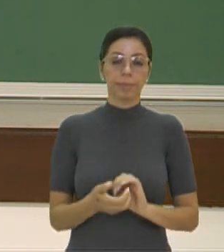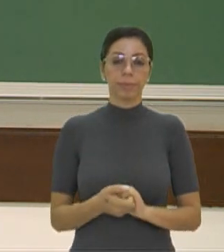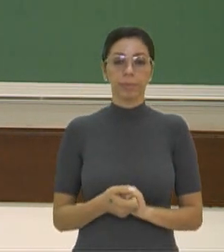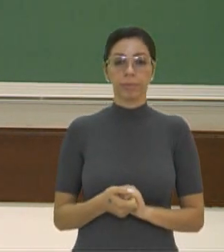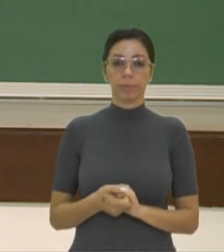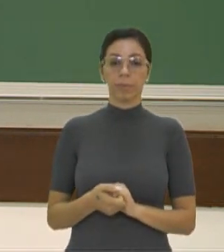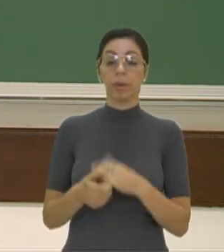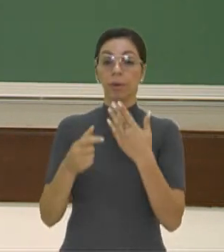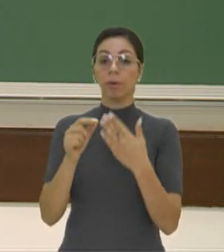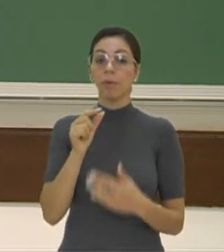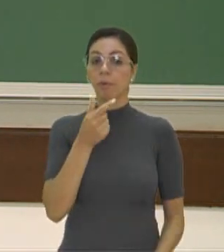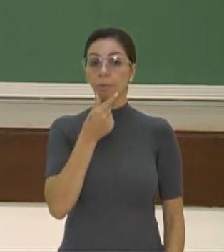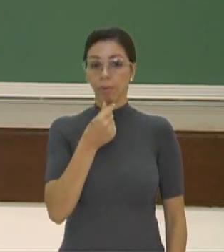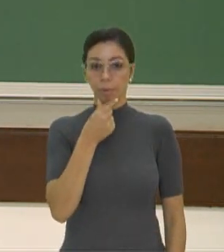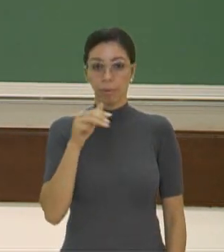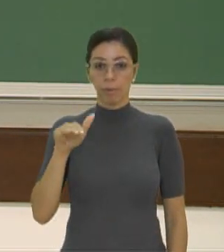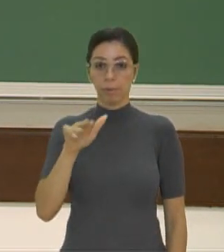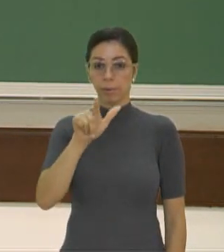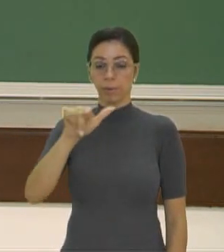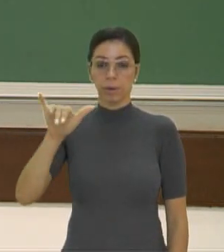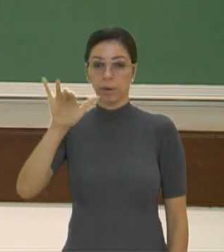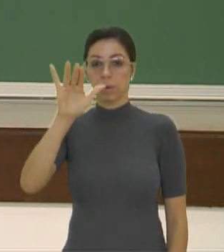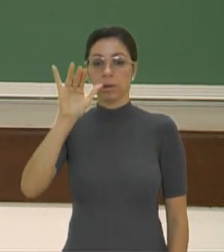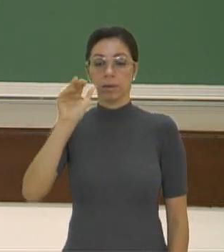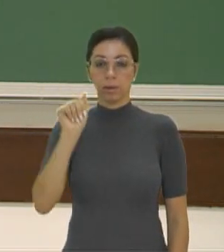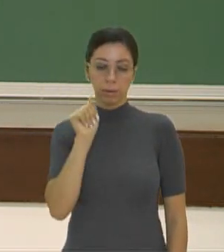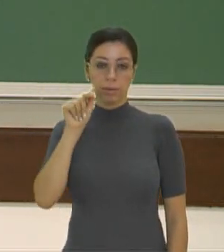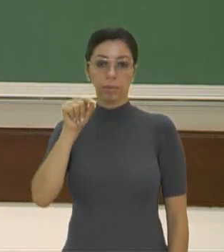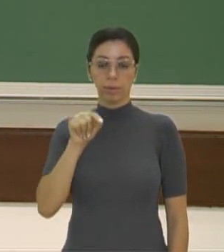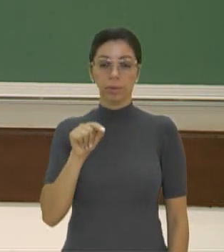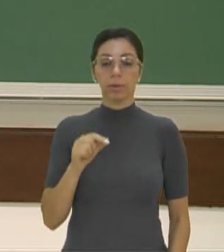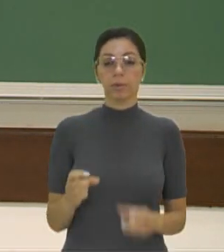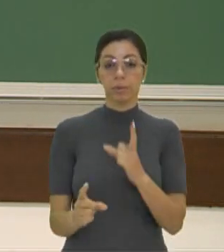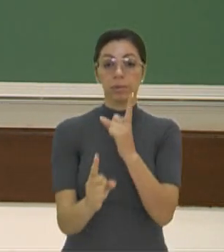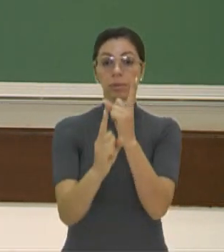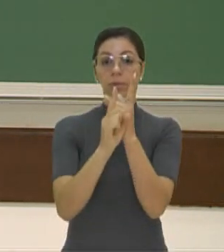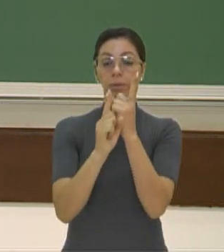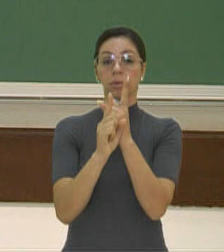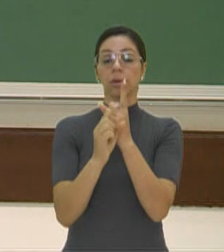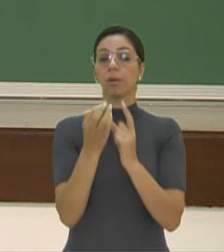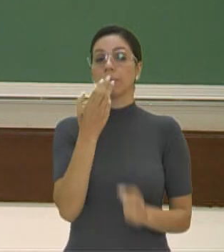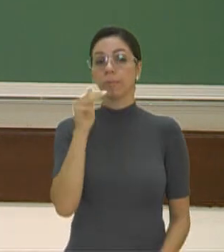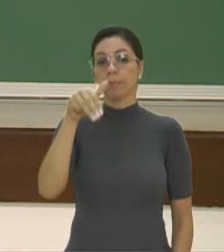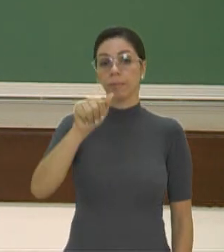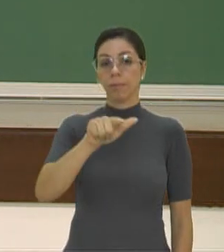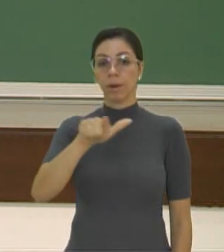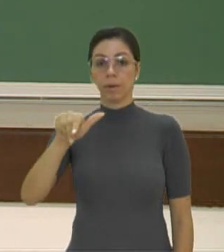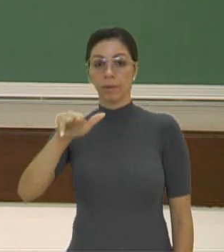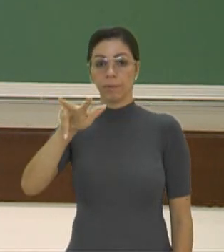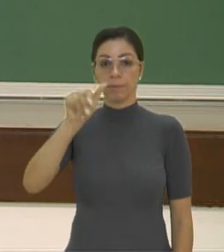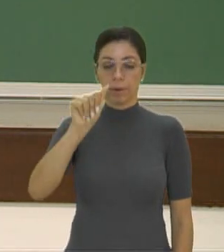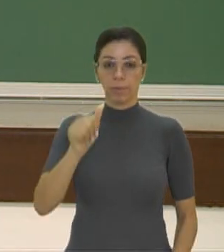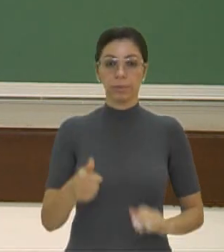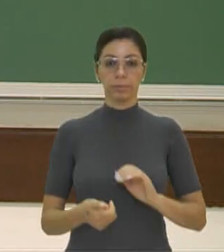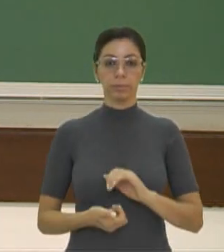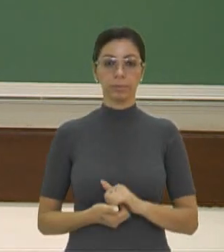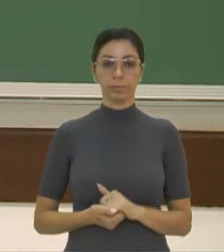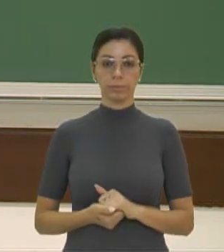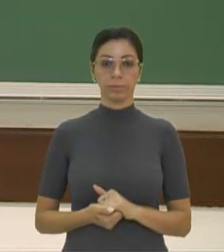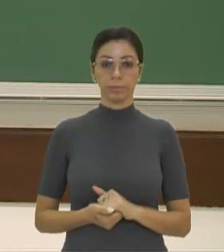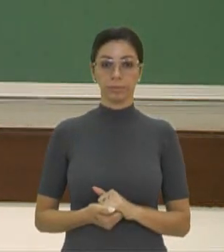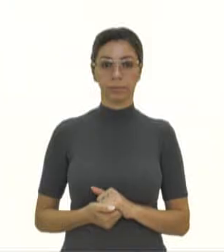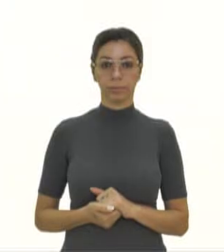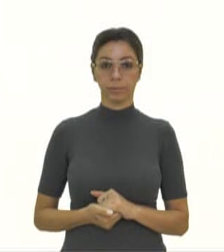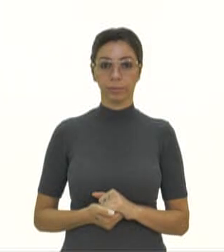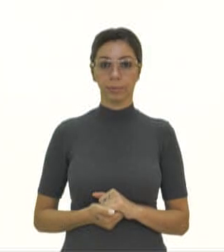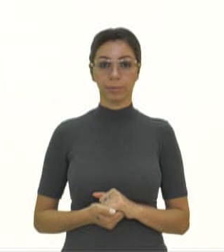Perkin discovered a profitable synthetic mauve dye. The color mauve was a